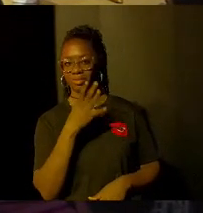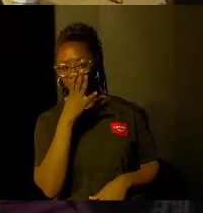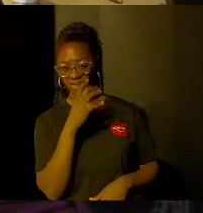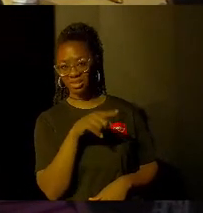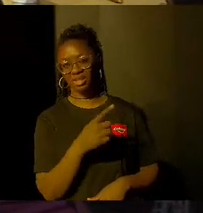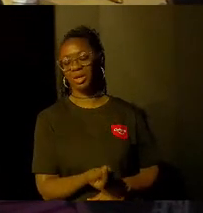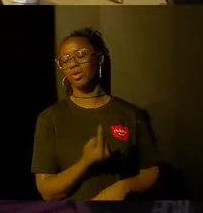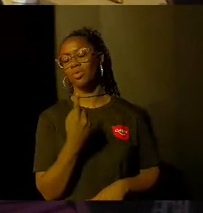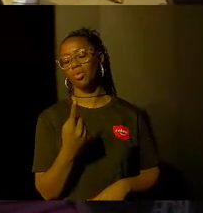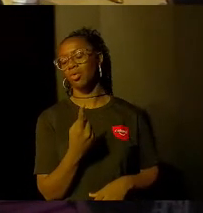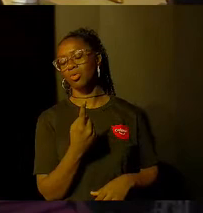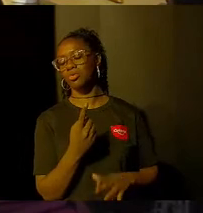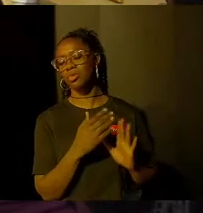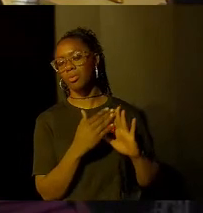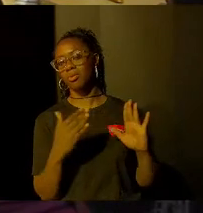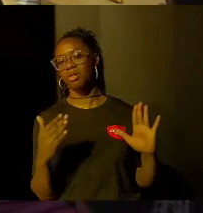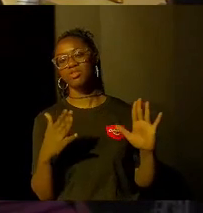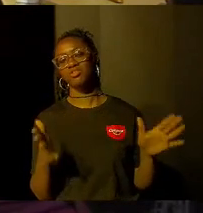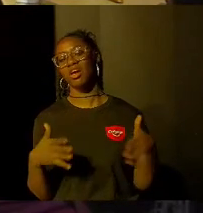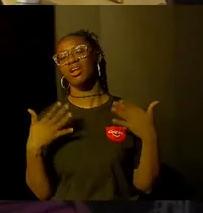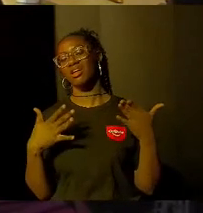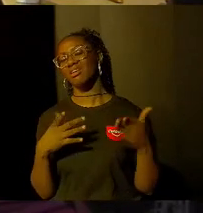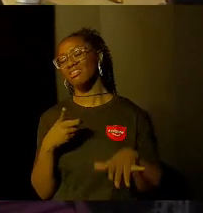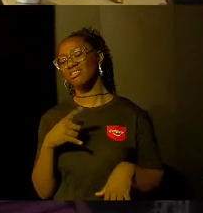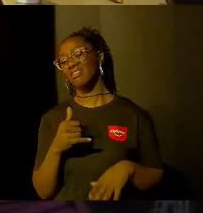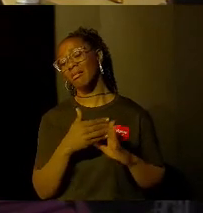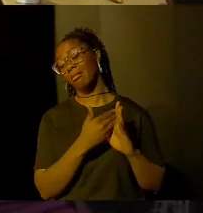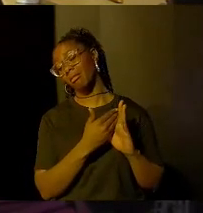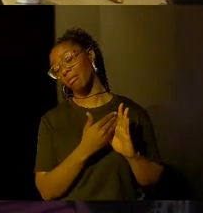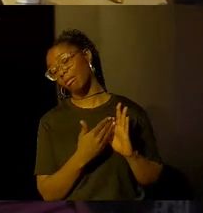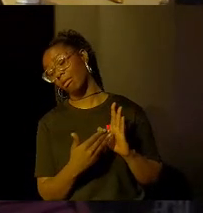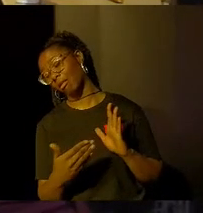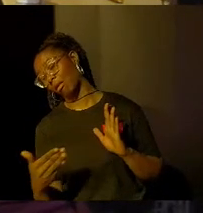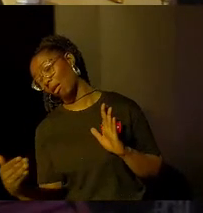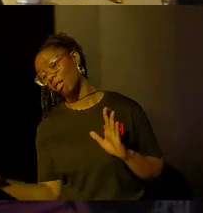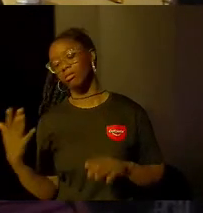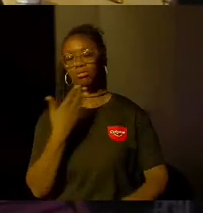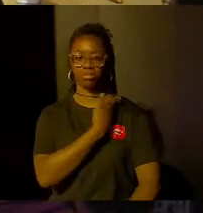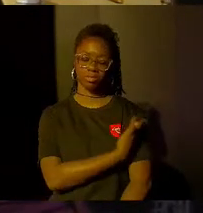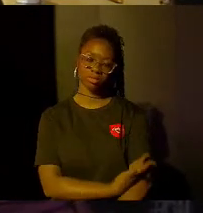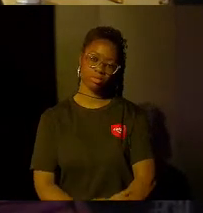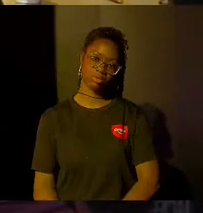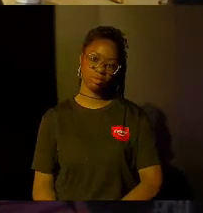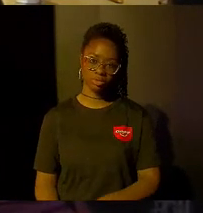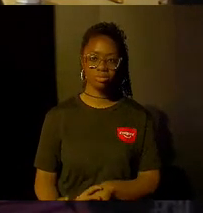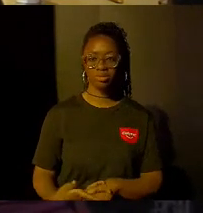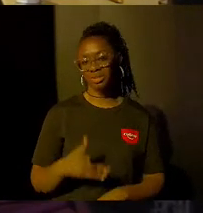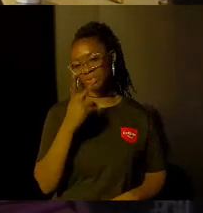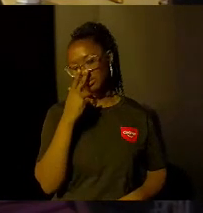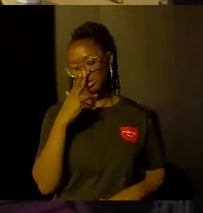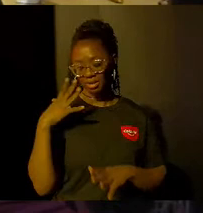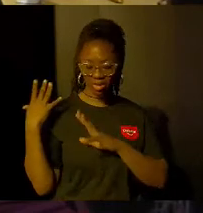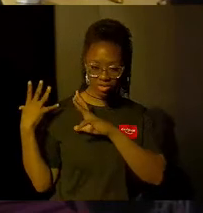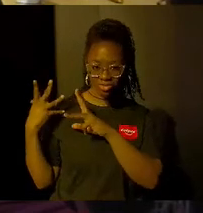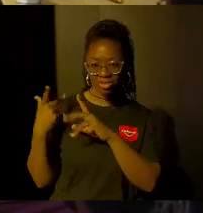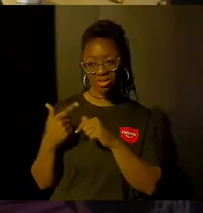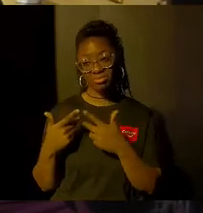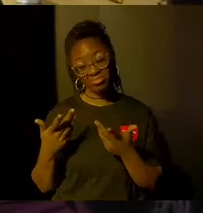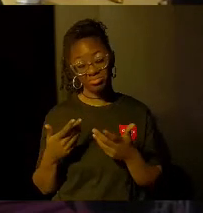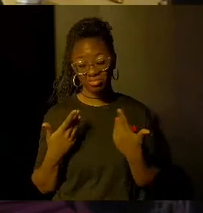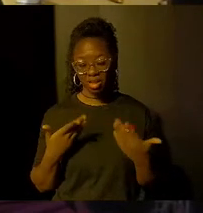único hiato de alegria nos seus dias muito longos um costume quase um rito que deixava o resto da jornada um tiquinho mais